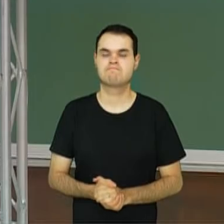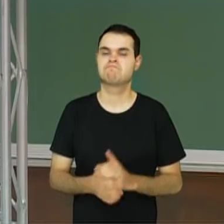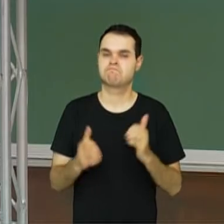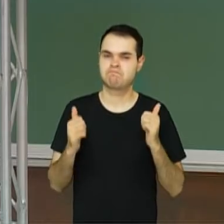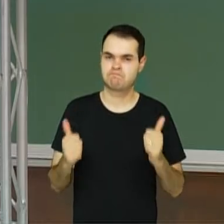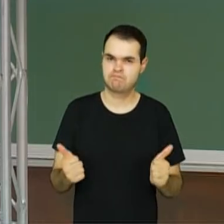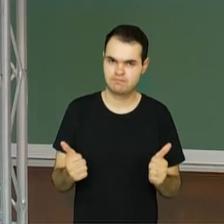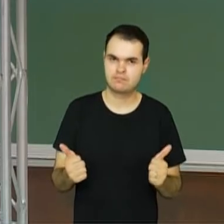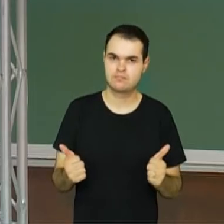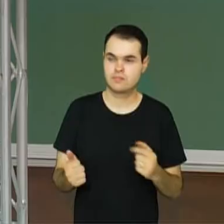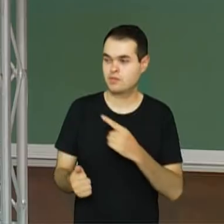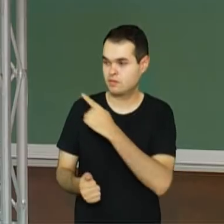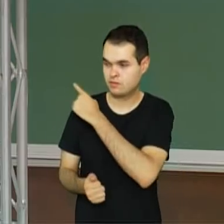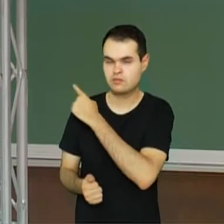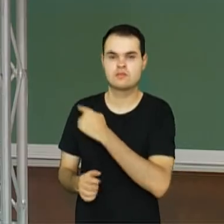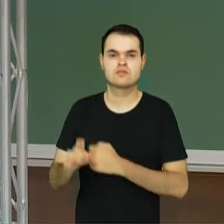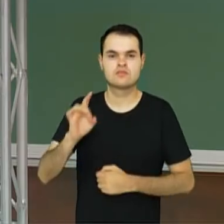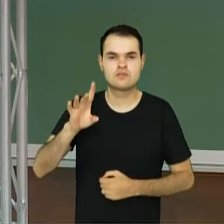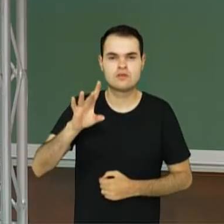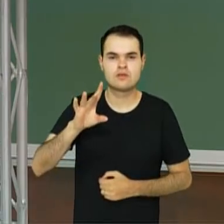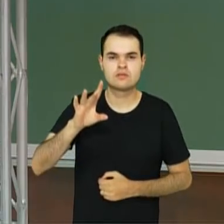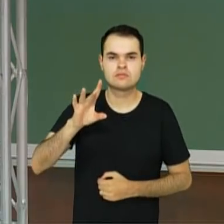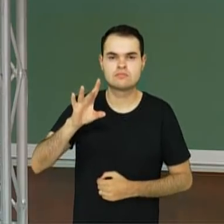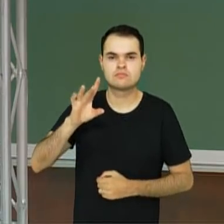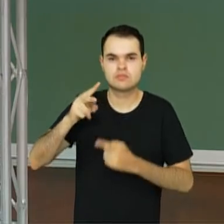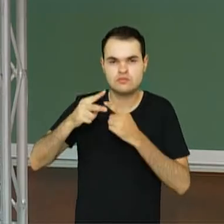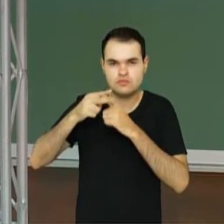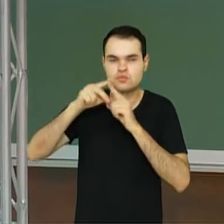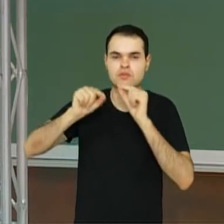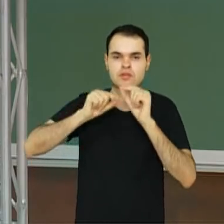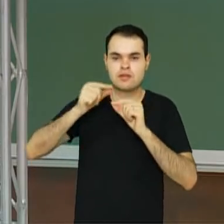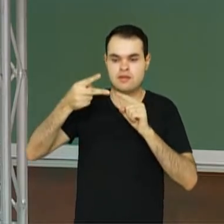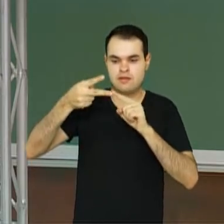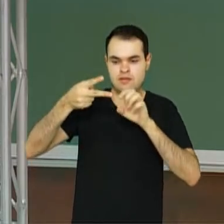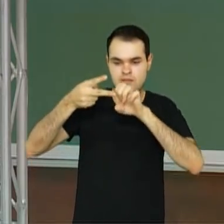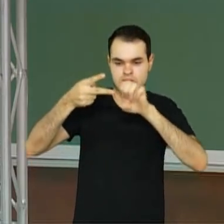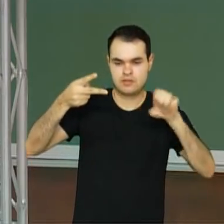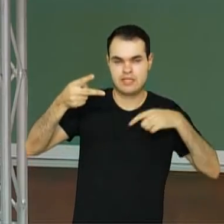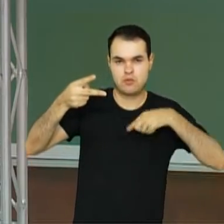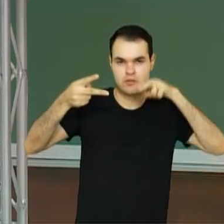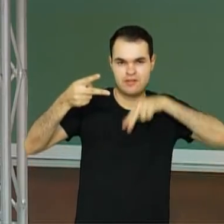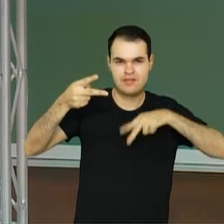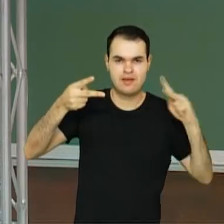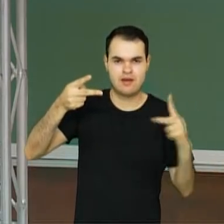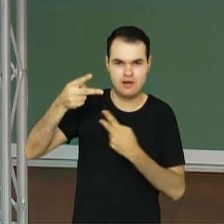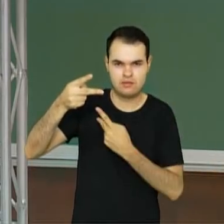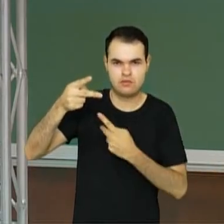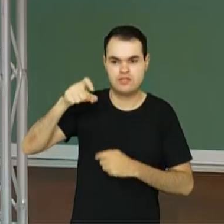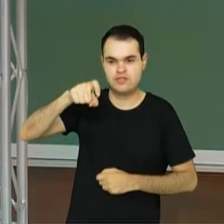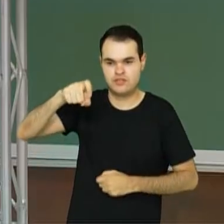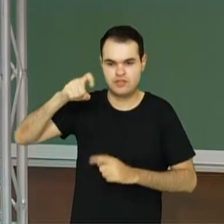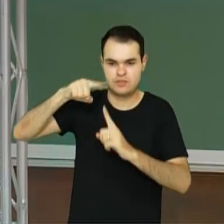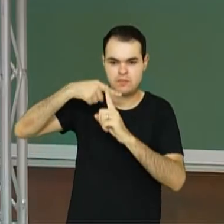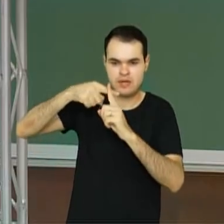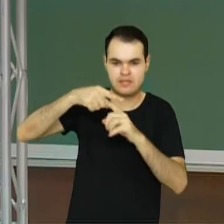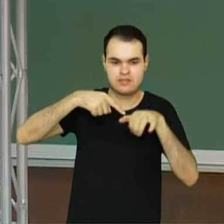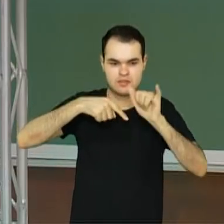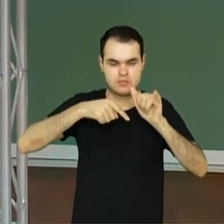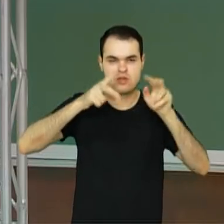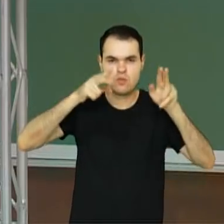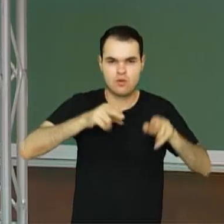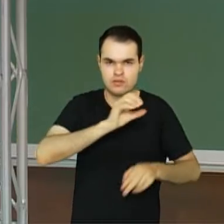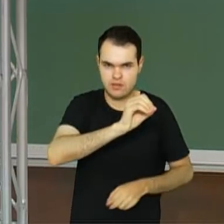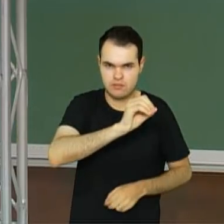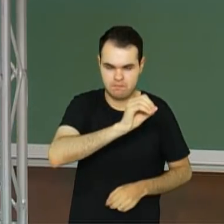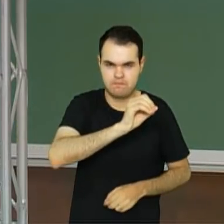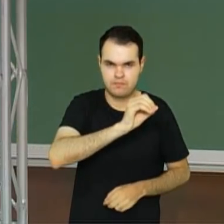Muito bem, pessoal. Então aqui só uma recordação. A segunda equação eu li errado. Eu disse que era x mais y igual a zero.